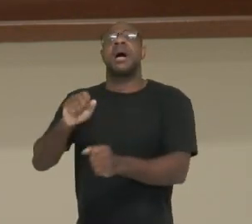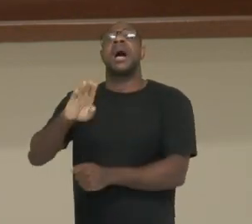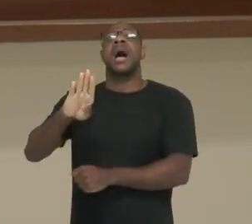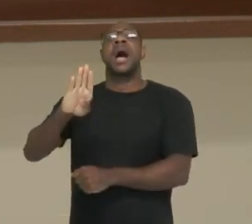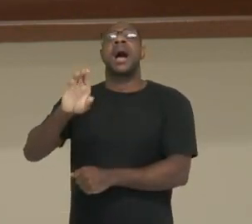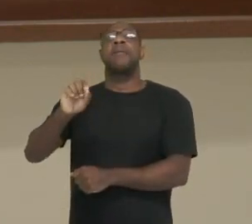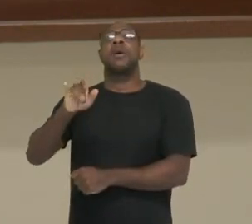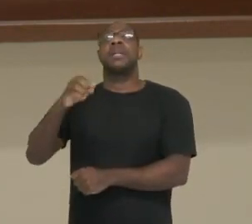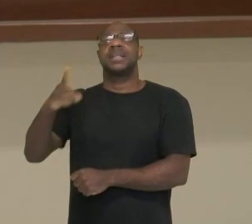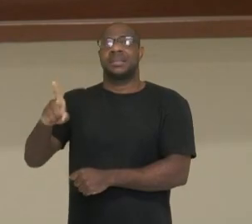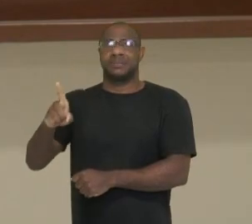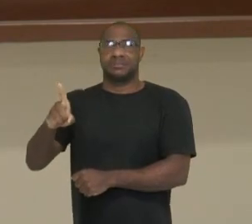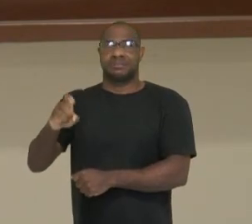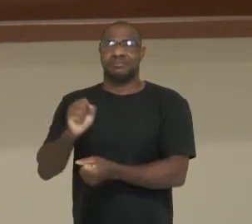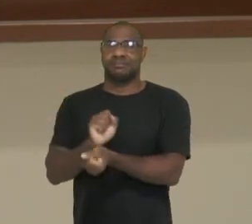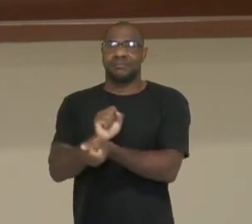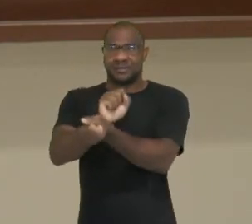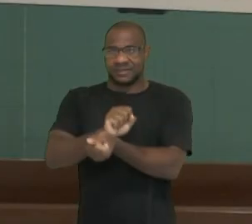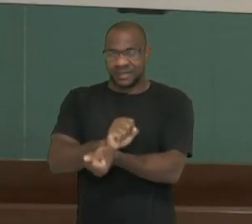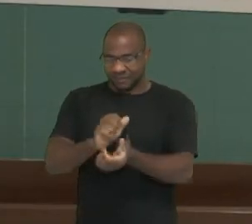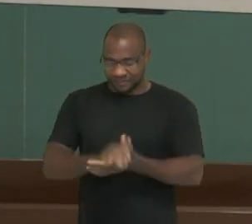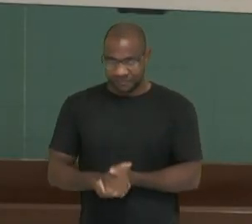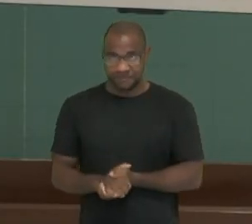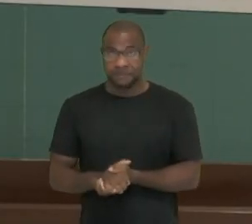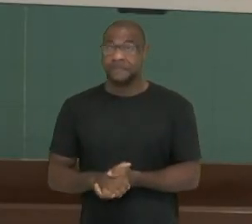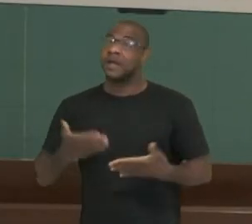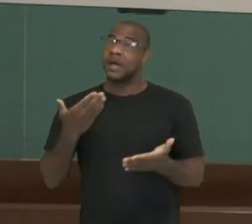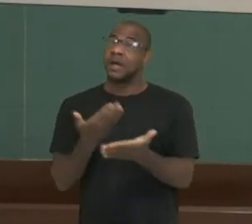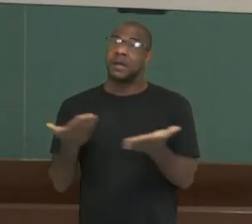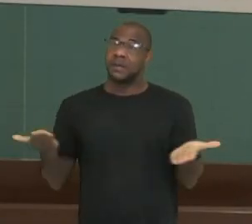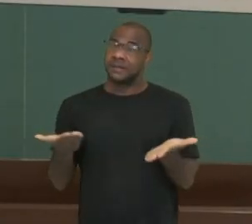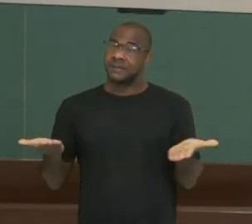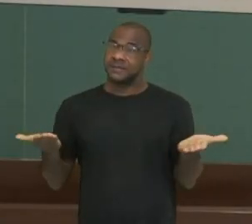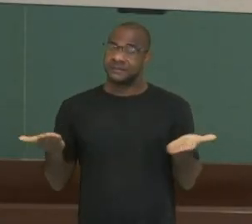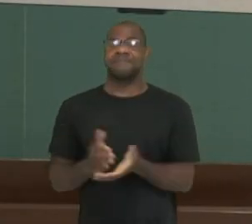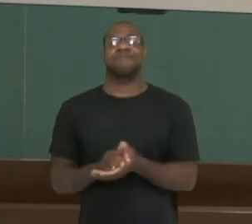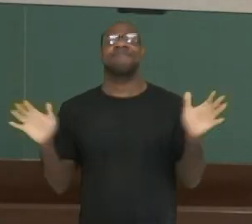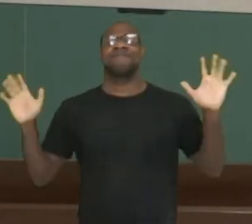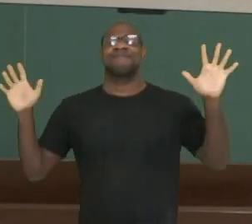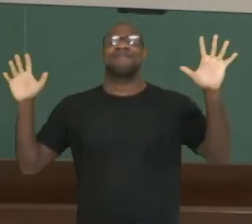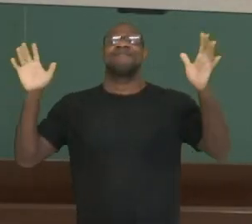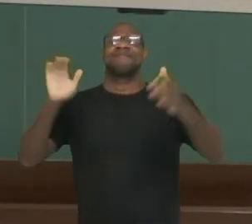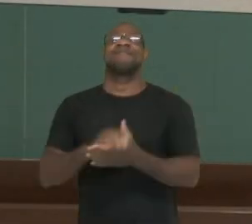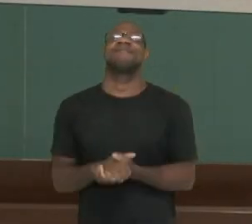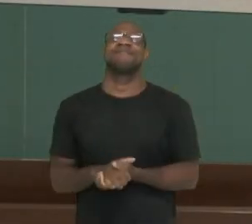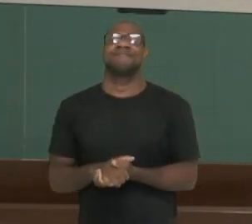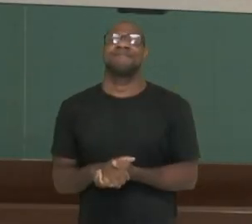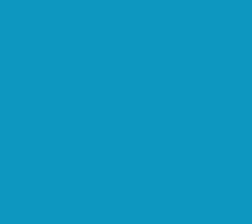escravidão. Essa foi a nossa aula, pessoal. Até a próxima!